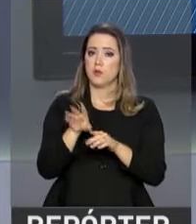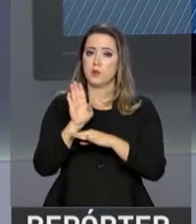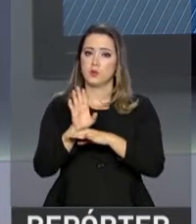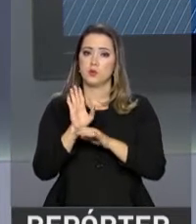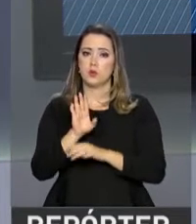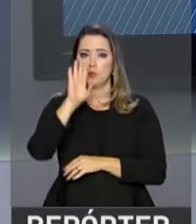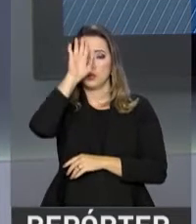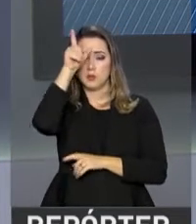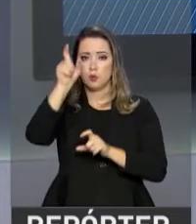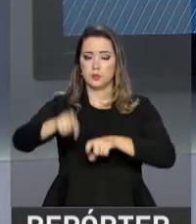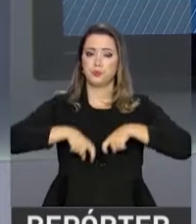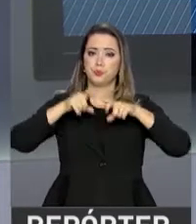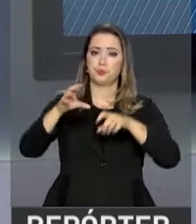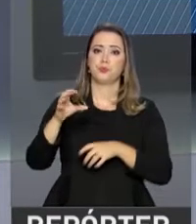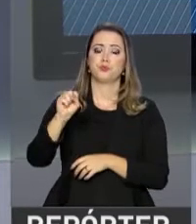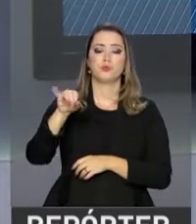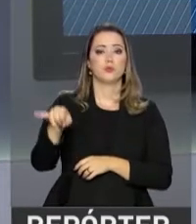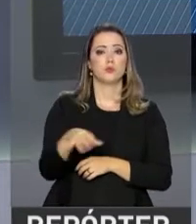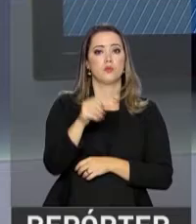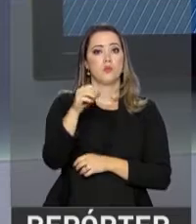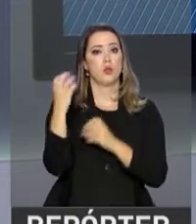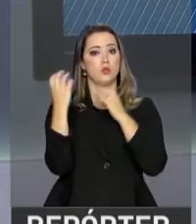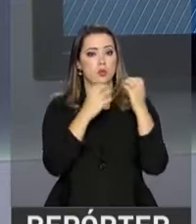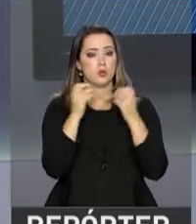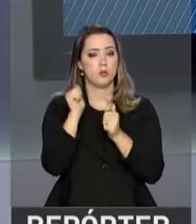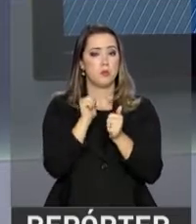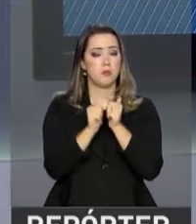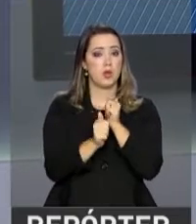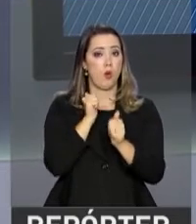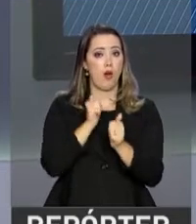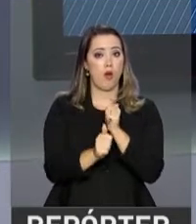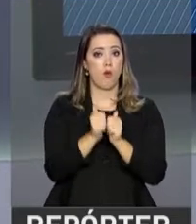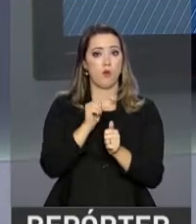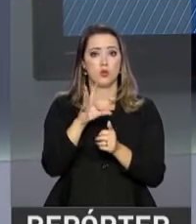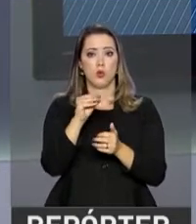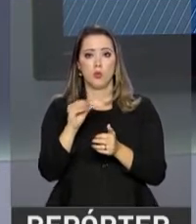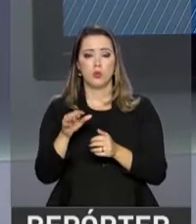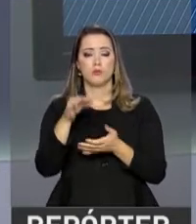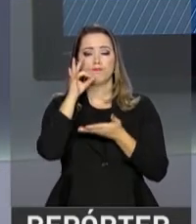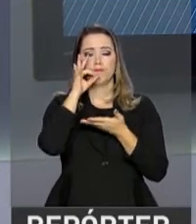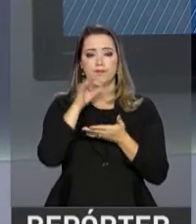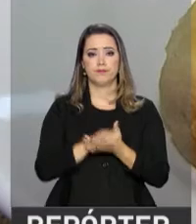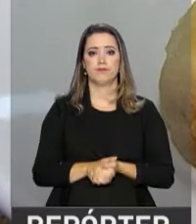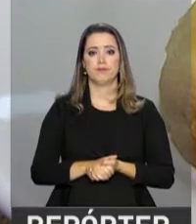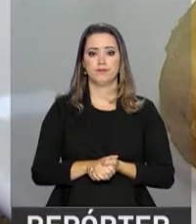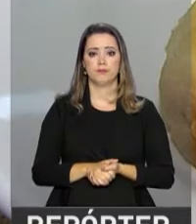beneficiar principalmente as lavouras de soja, milho, arroz, algodão e café.